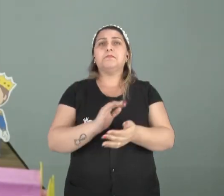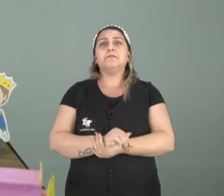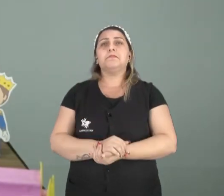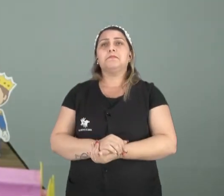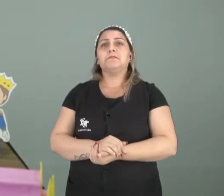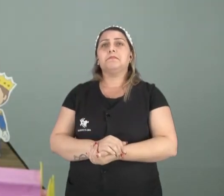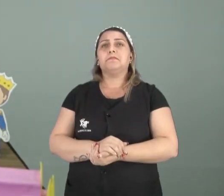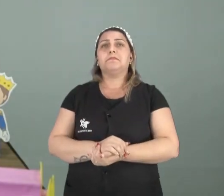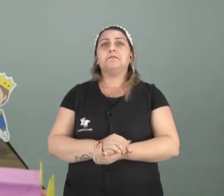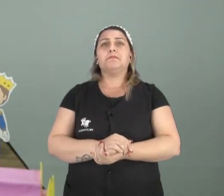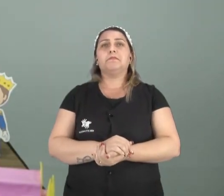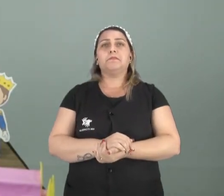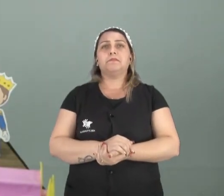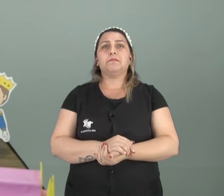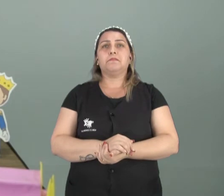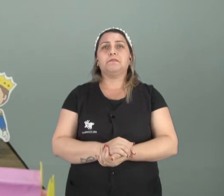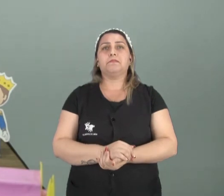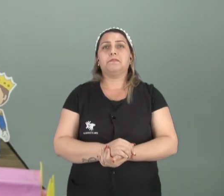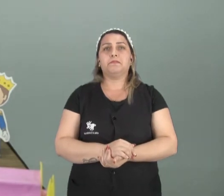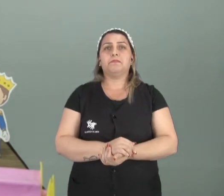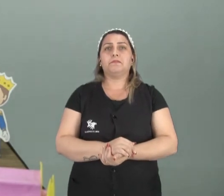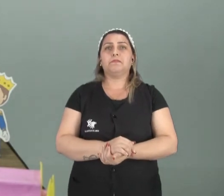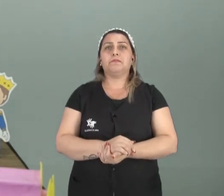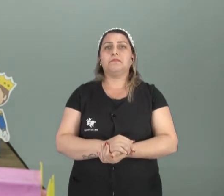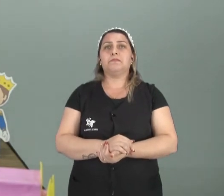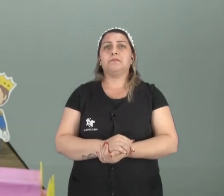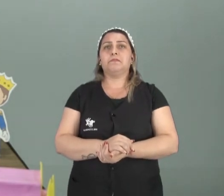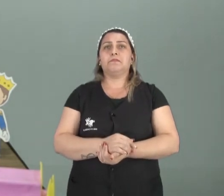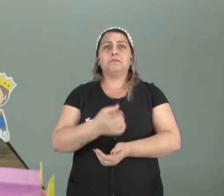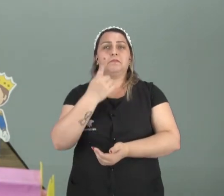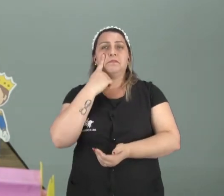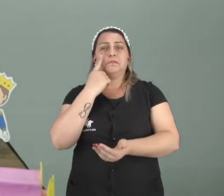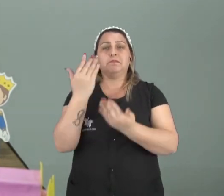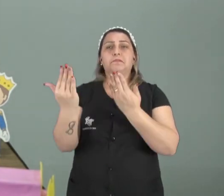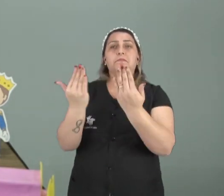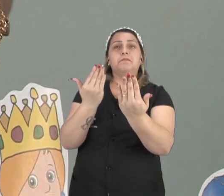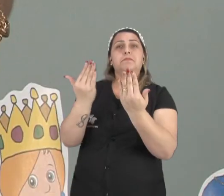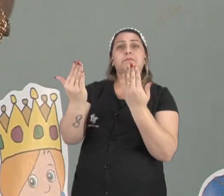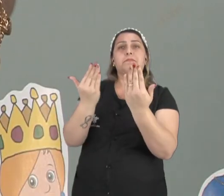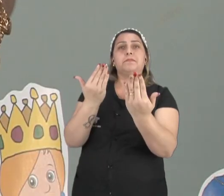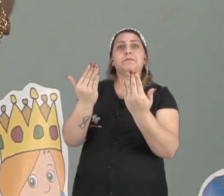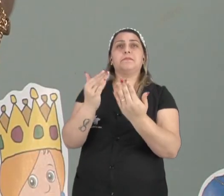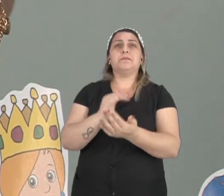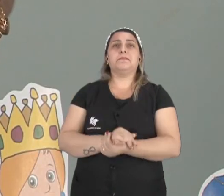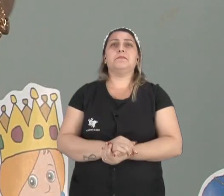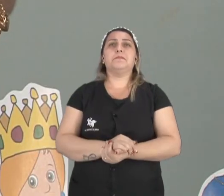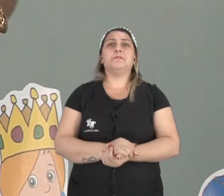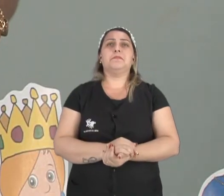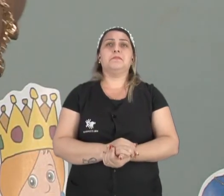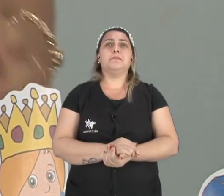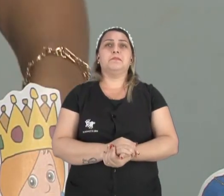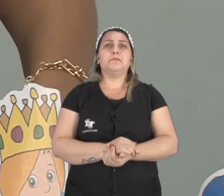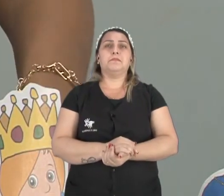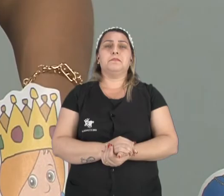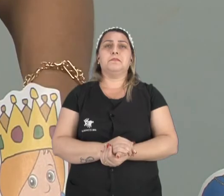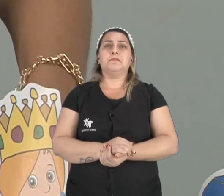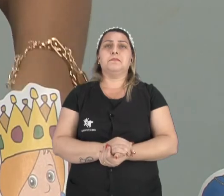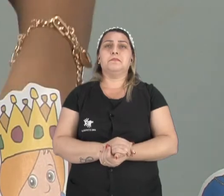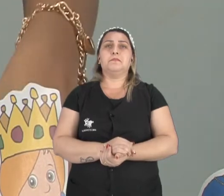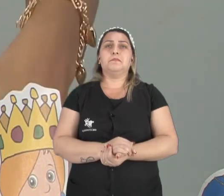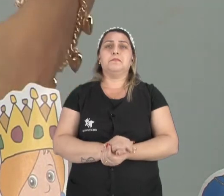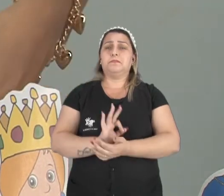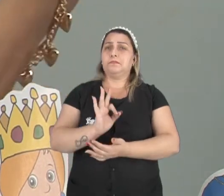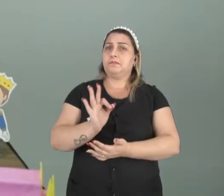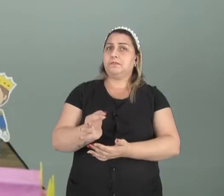maior e a agenda menor? Vamos comparar? Aqui, ó.